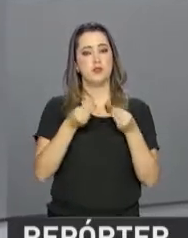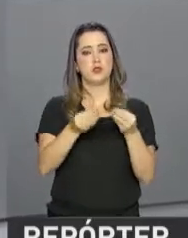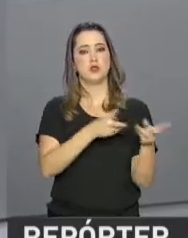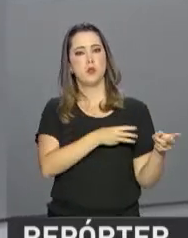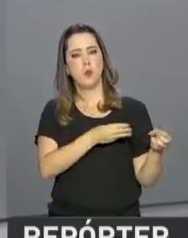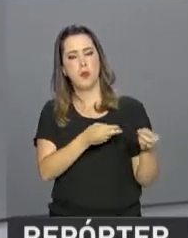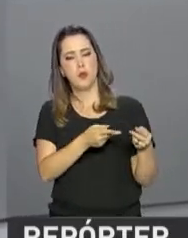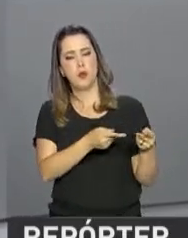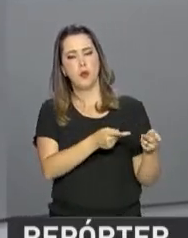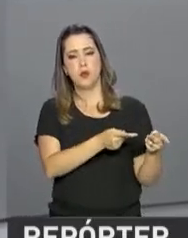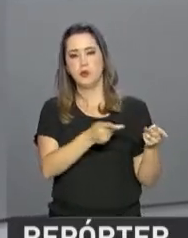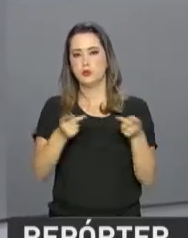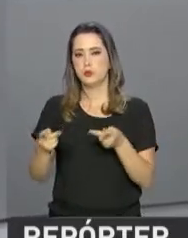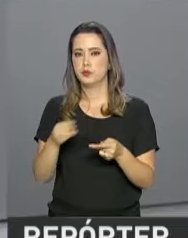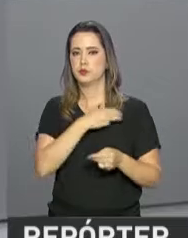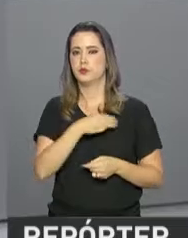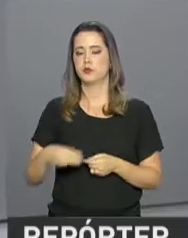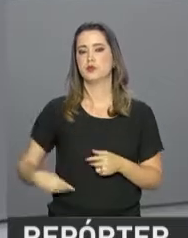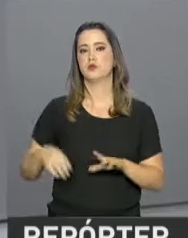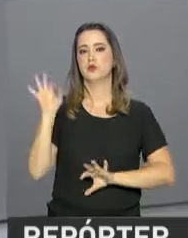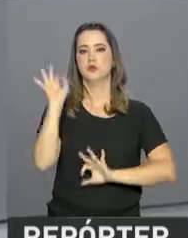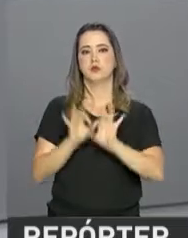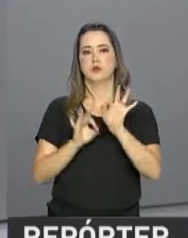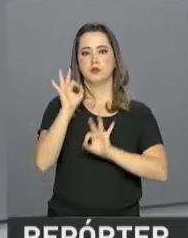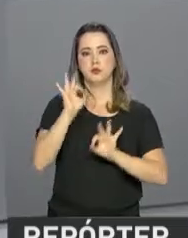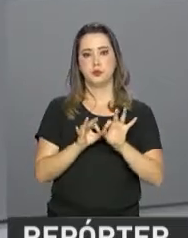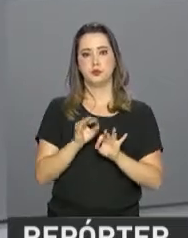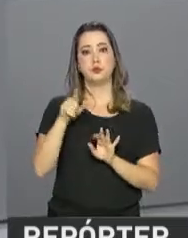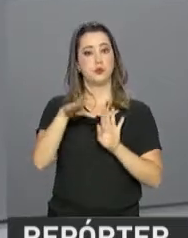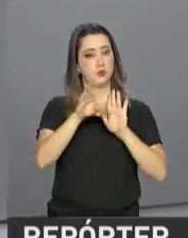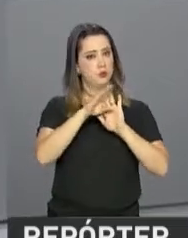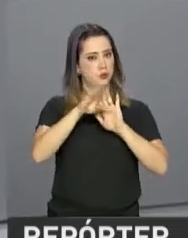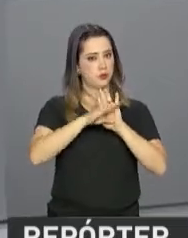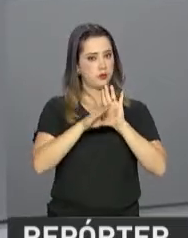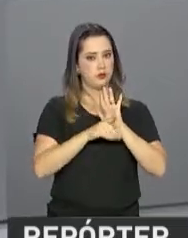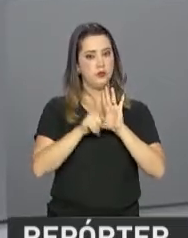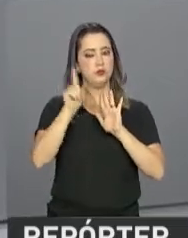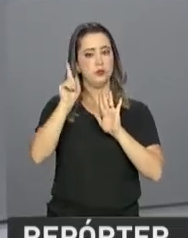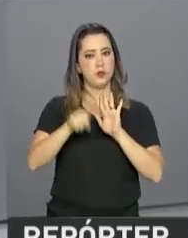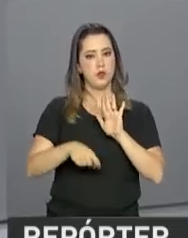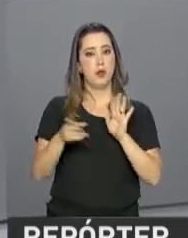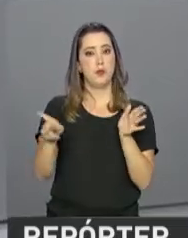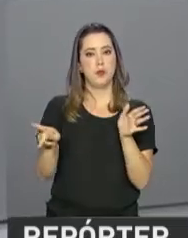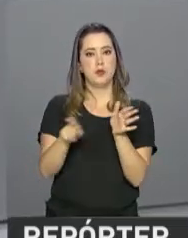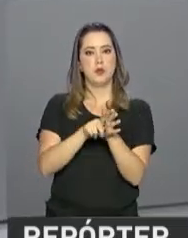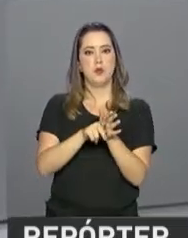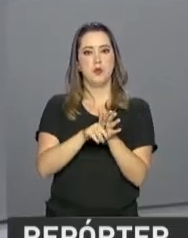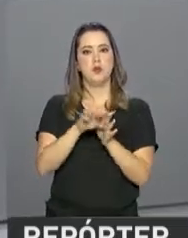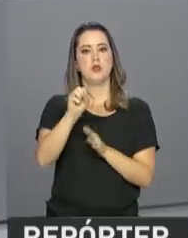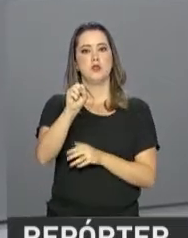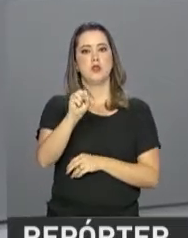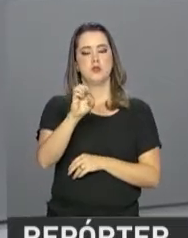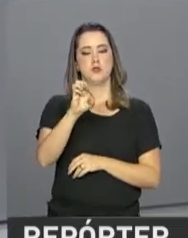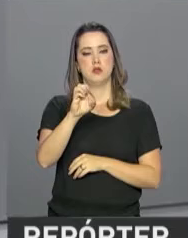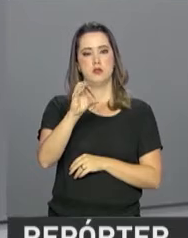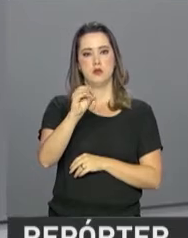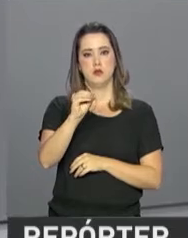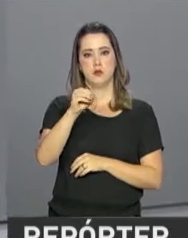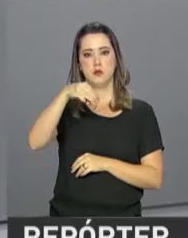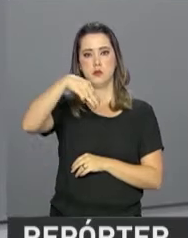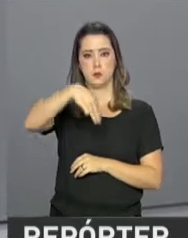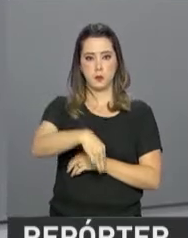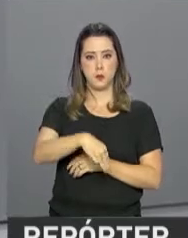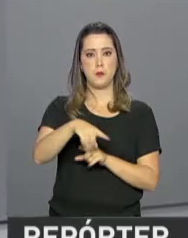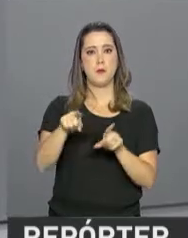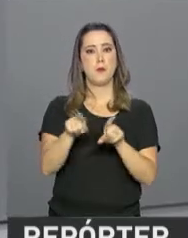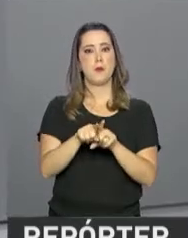do planejamento desenvolvimento e gestão esteves colnago o programa é uma produção da seca daria de comunicação social da presidência